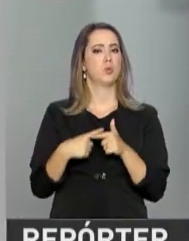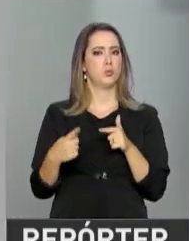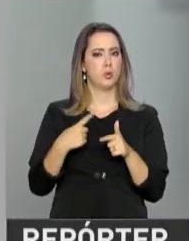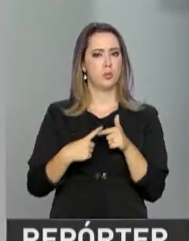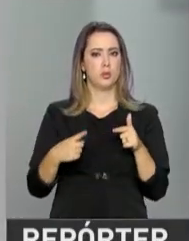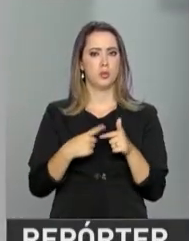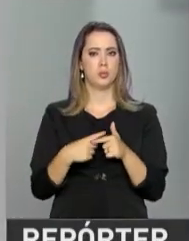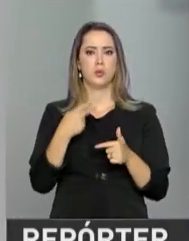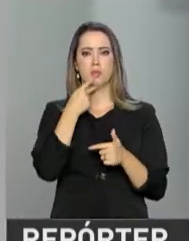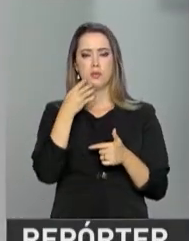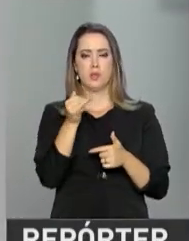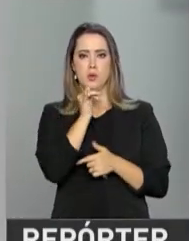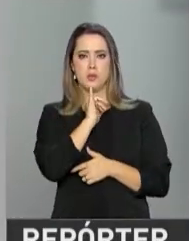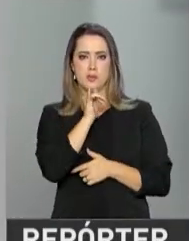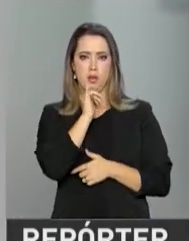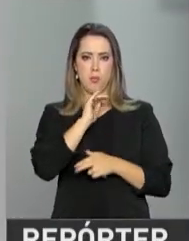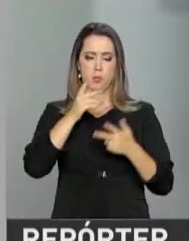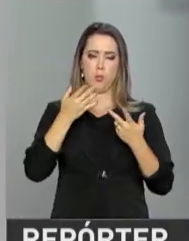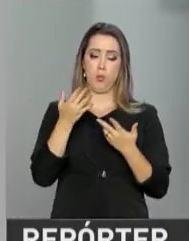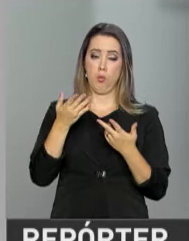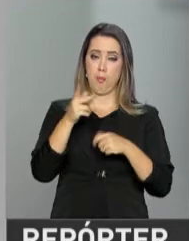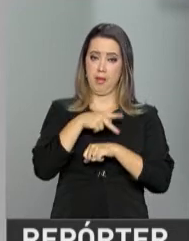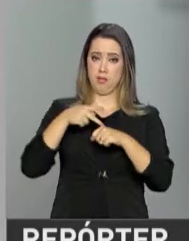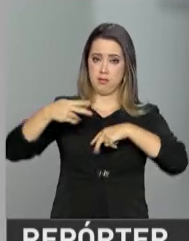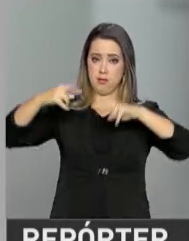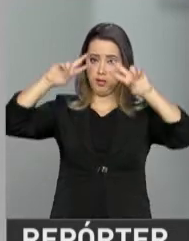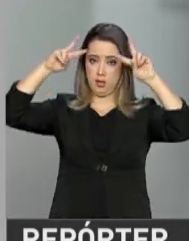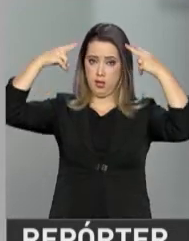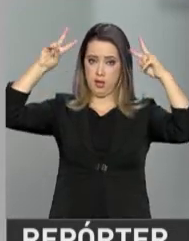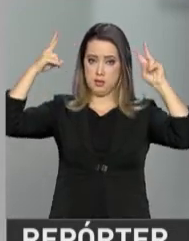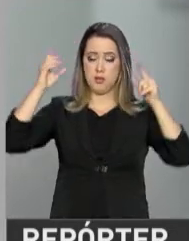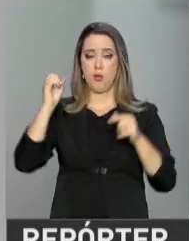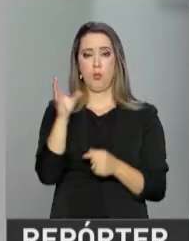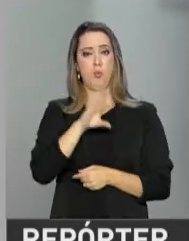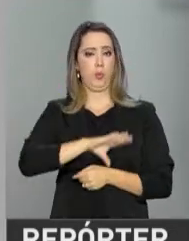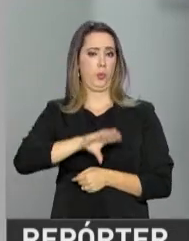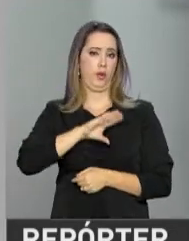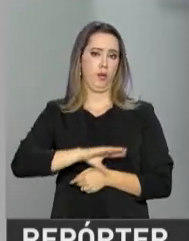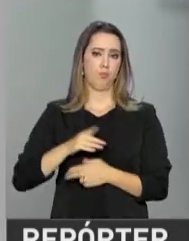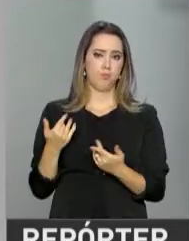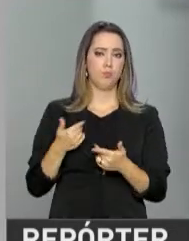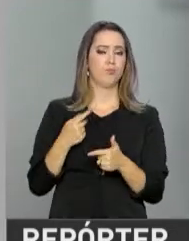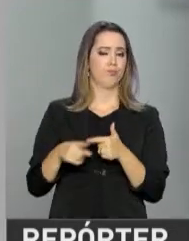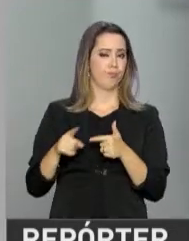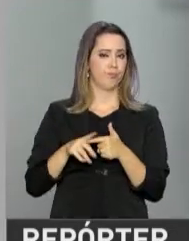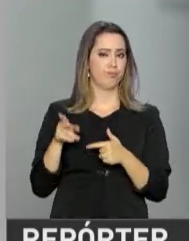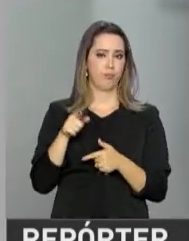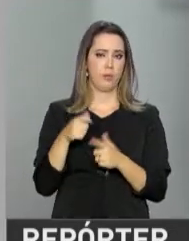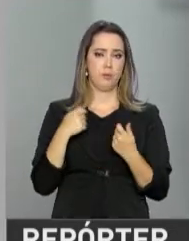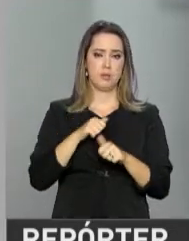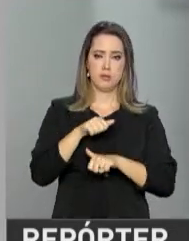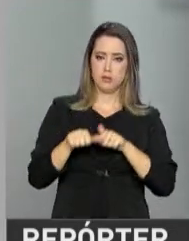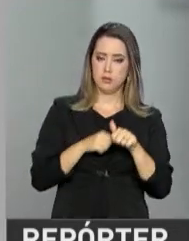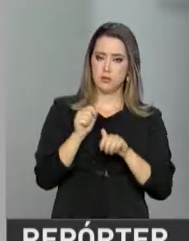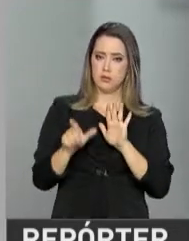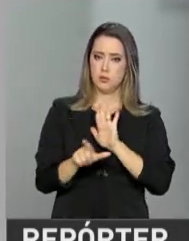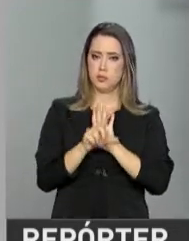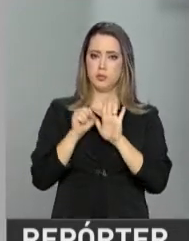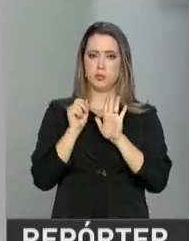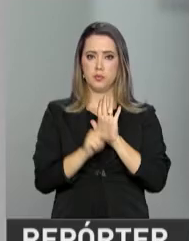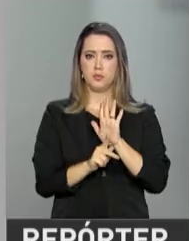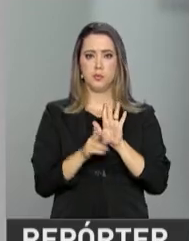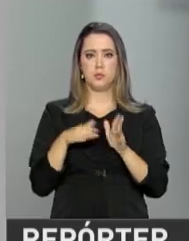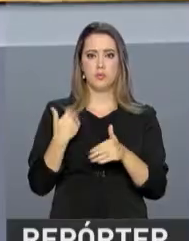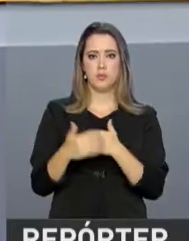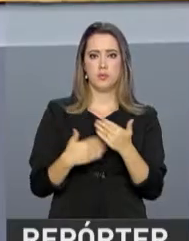e citou como exemplo países como grécia e portugal para o presidente é necessário readequar a previdência para com